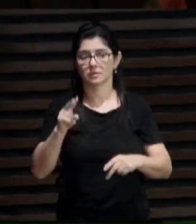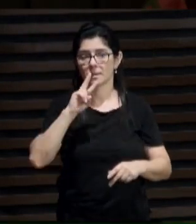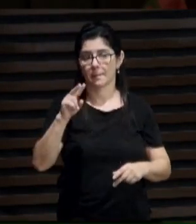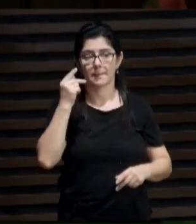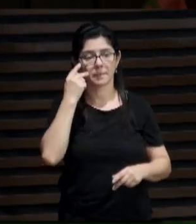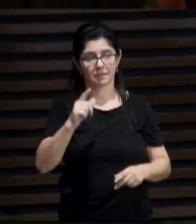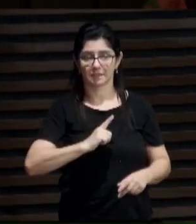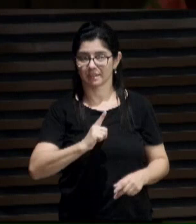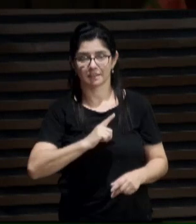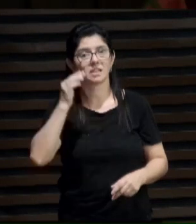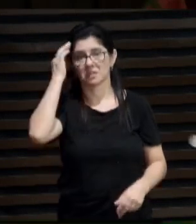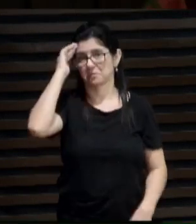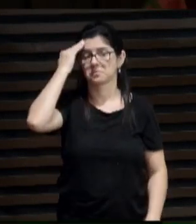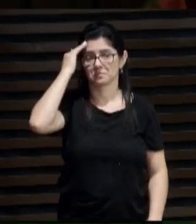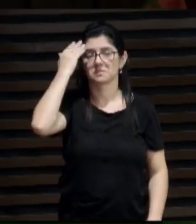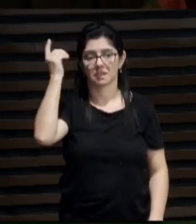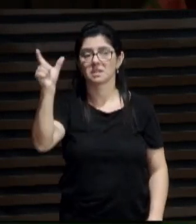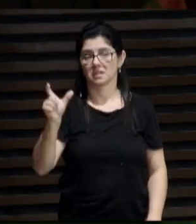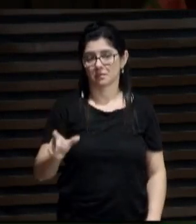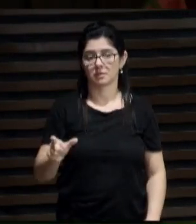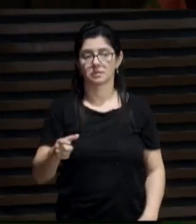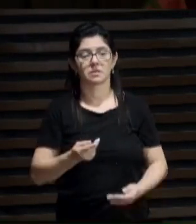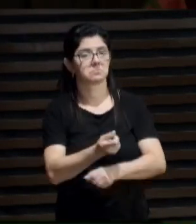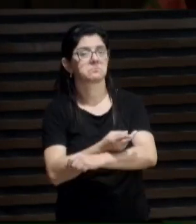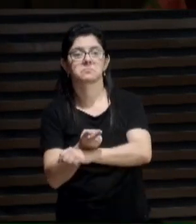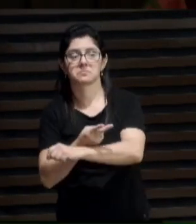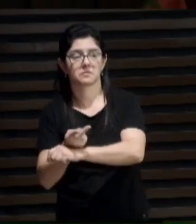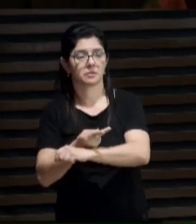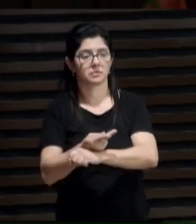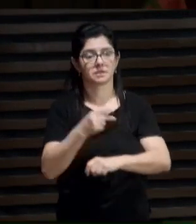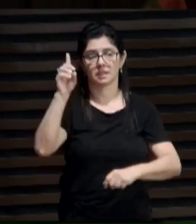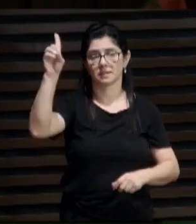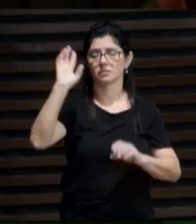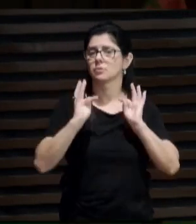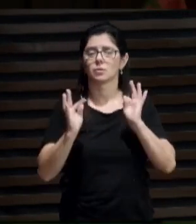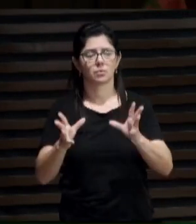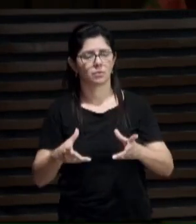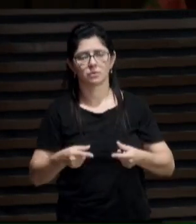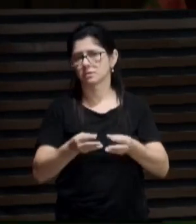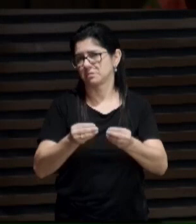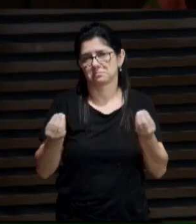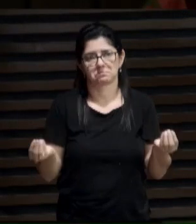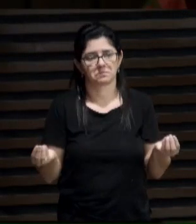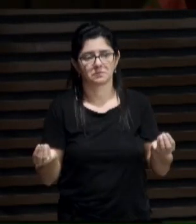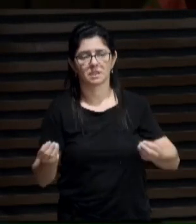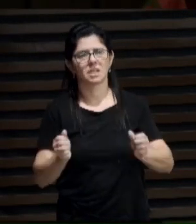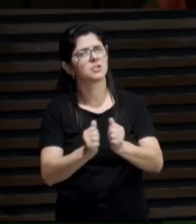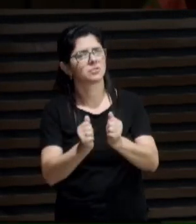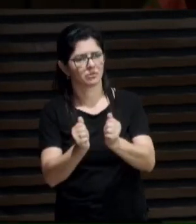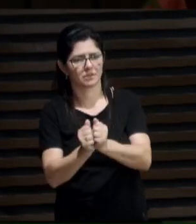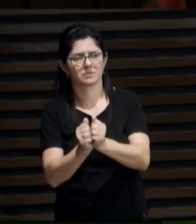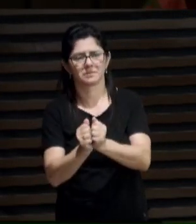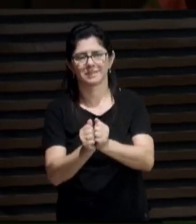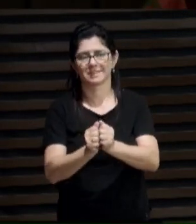entenda, se há quem busque a Deus. Todos se extraviaram e juntamente se